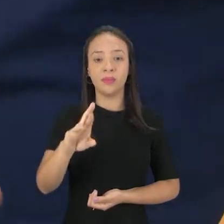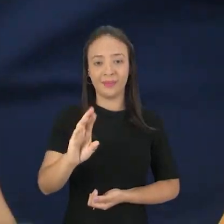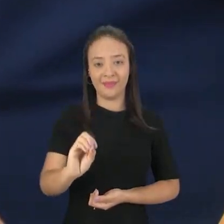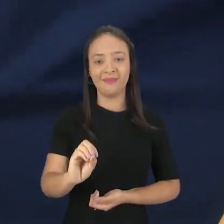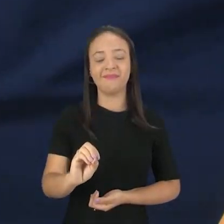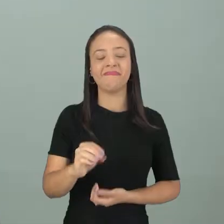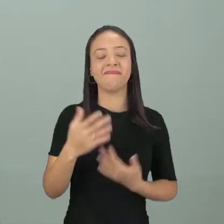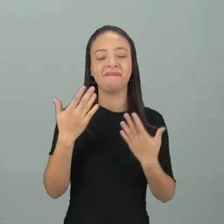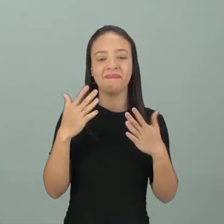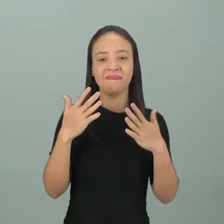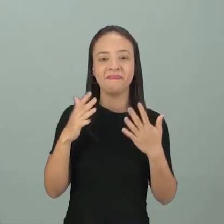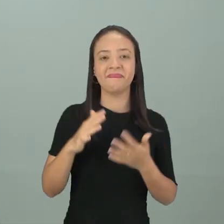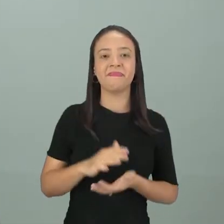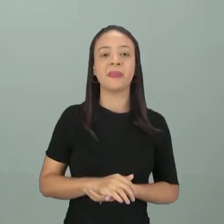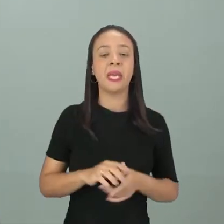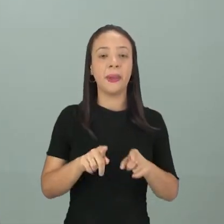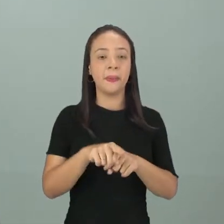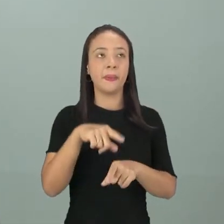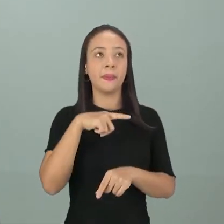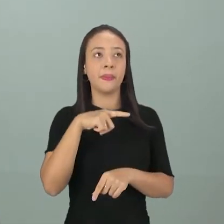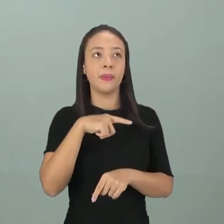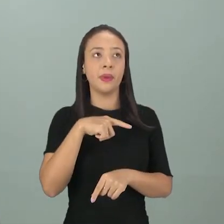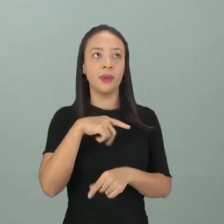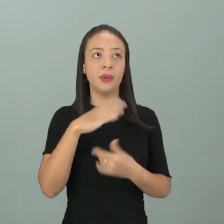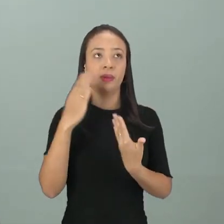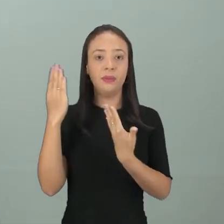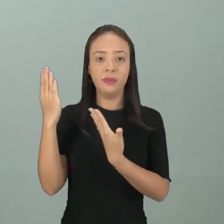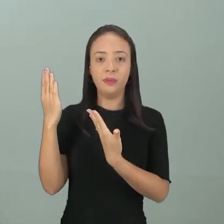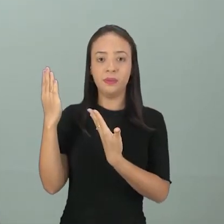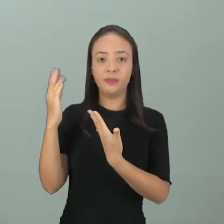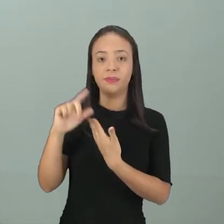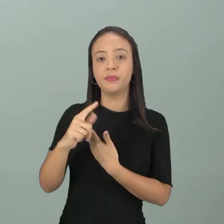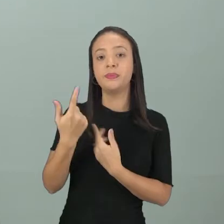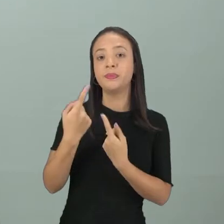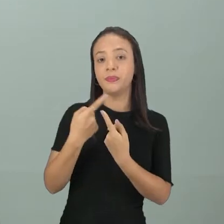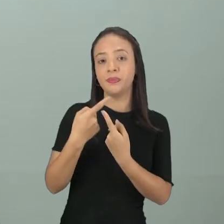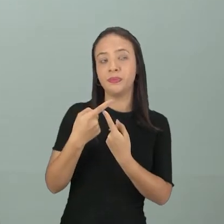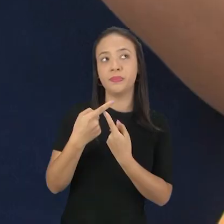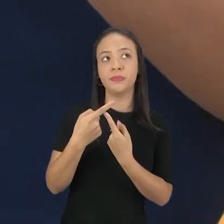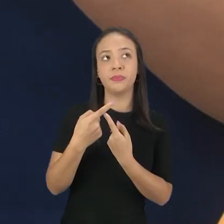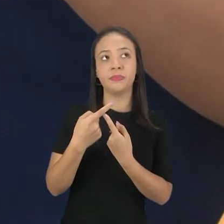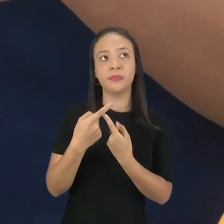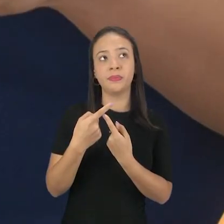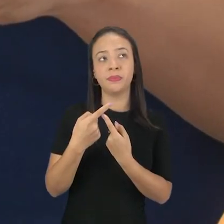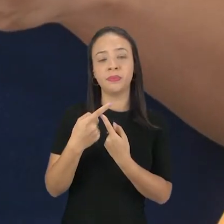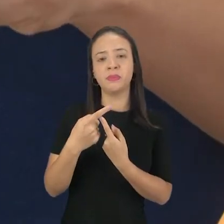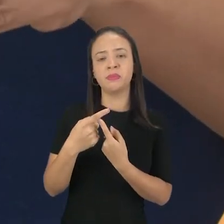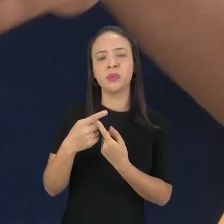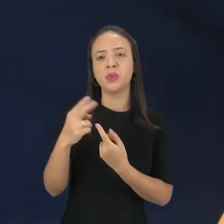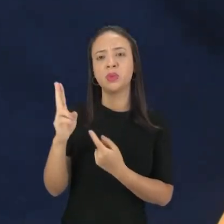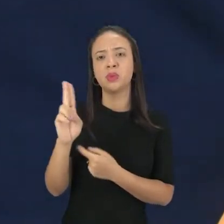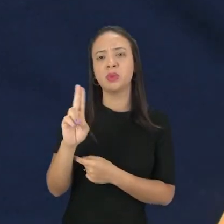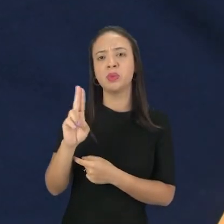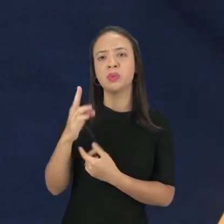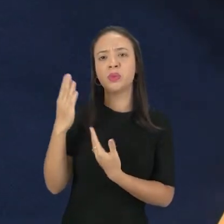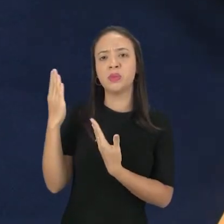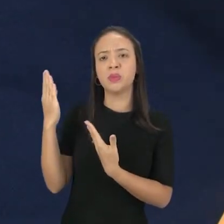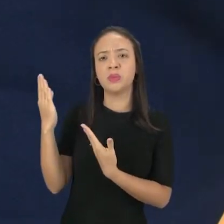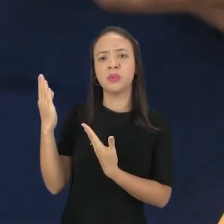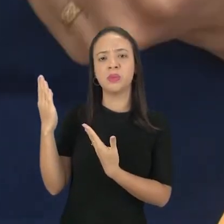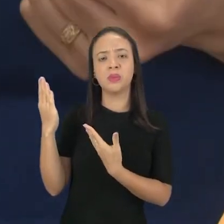cilindro. Muito bem. E temos aqui do ladinho um outro sólido. Qual é esse sólido geométrico